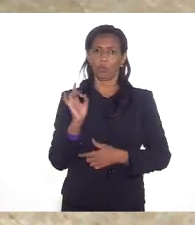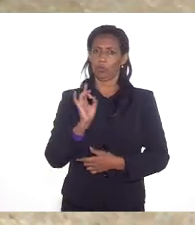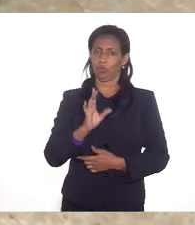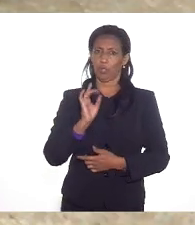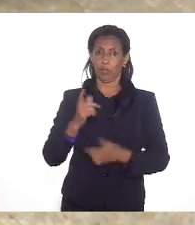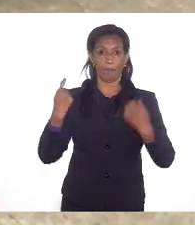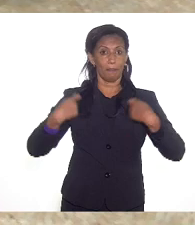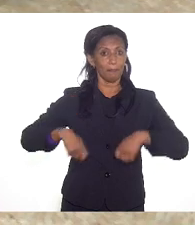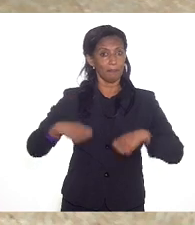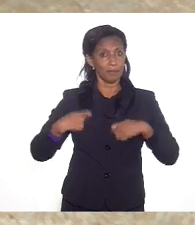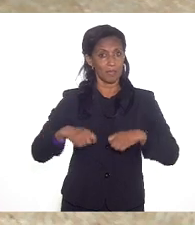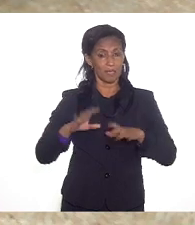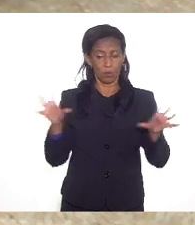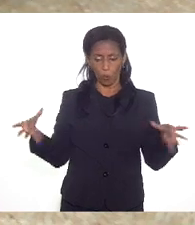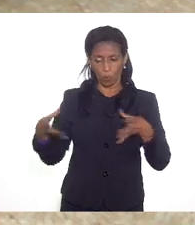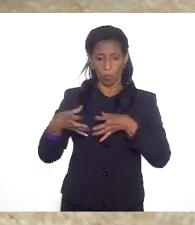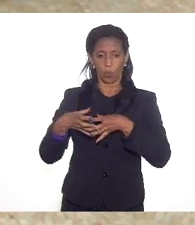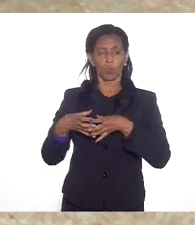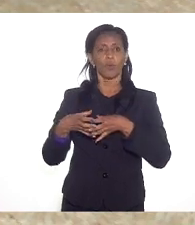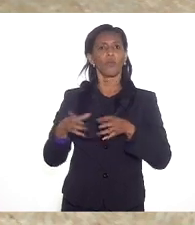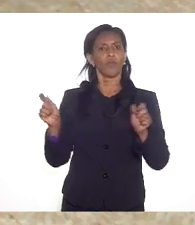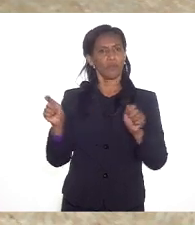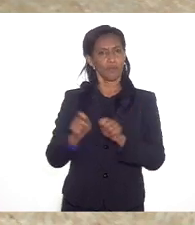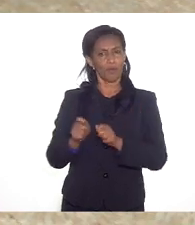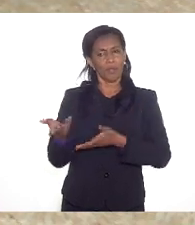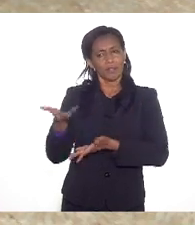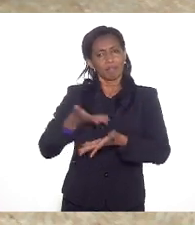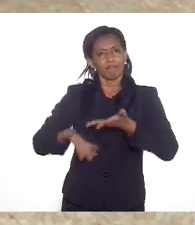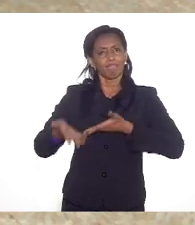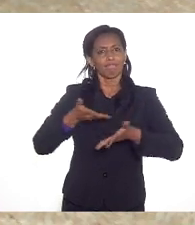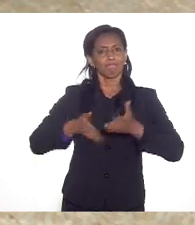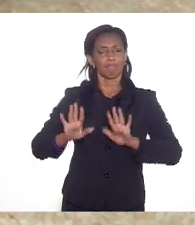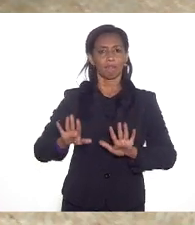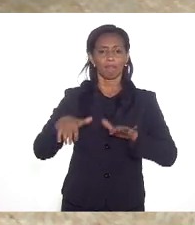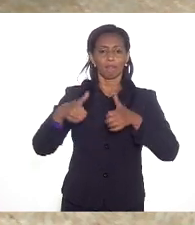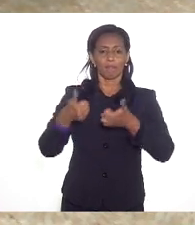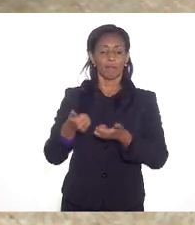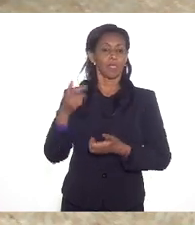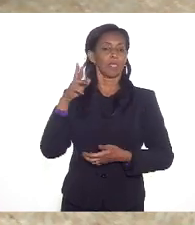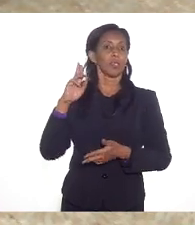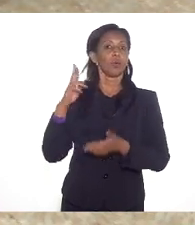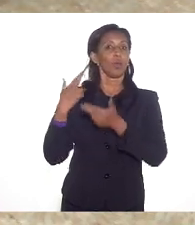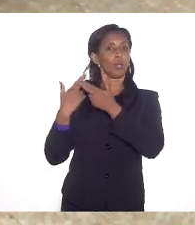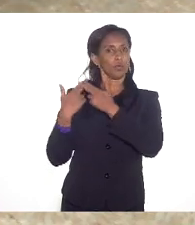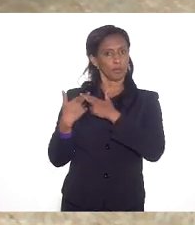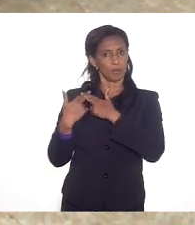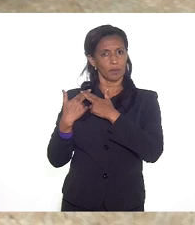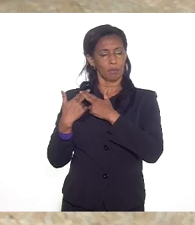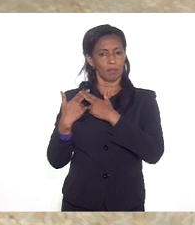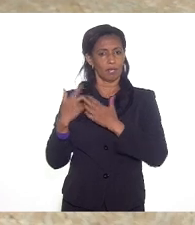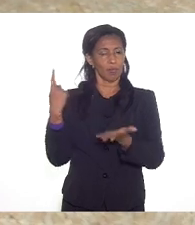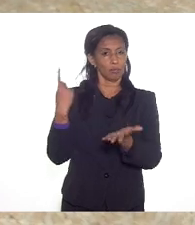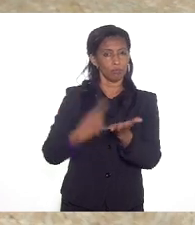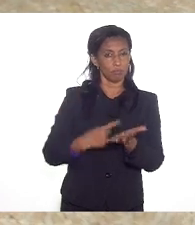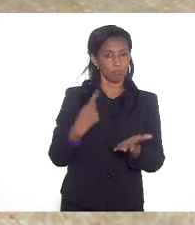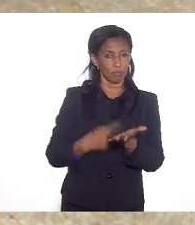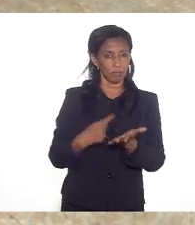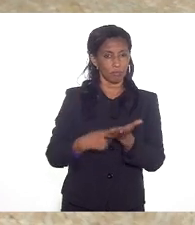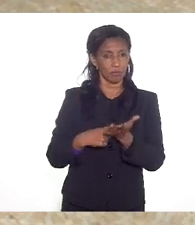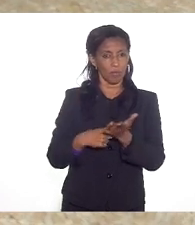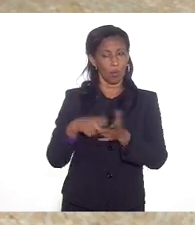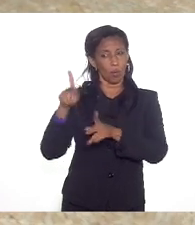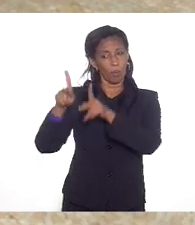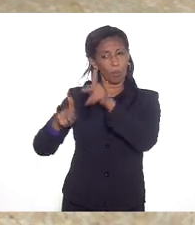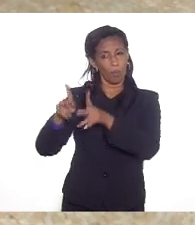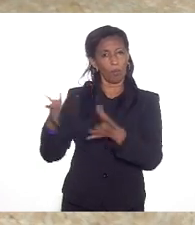precisamos que o coletivo faça e faça bem feito e com responsabilidade e comprometimento para